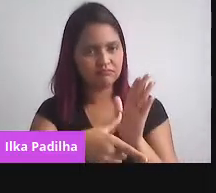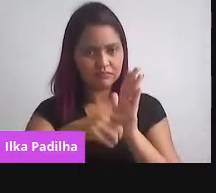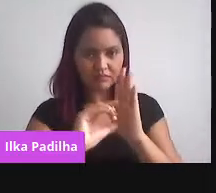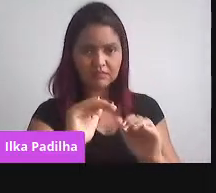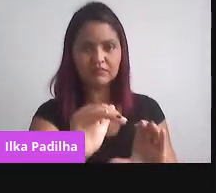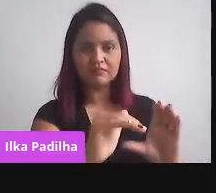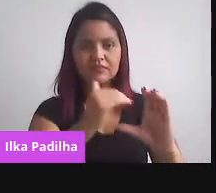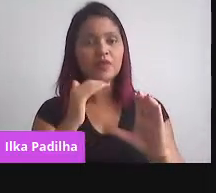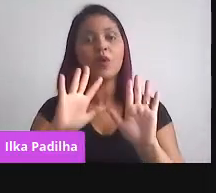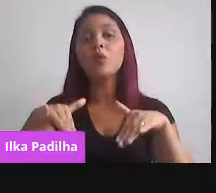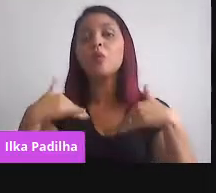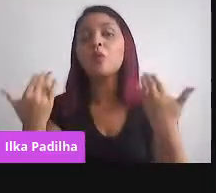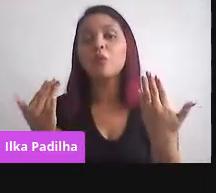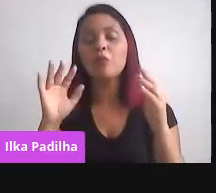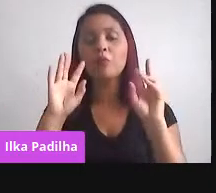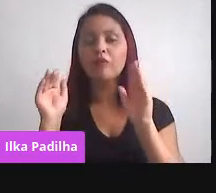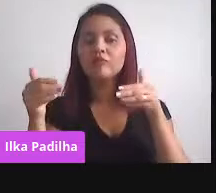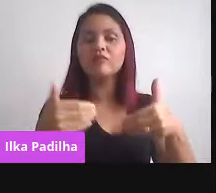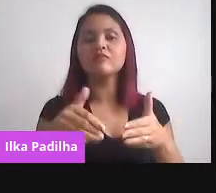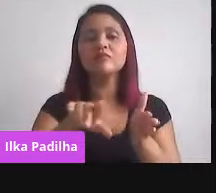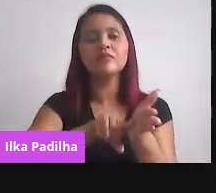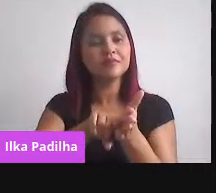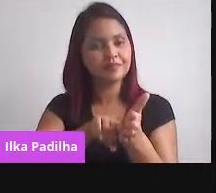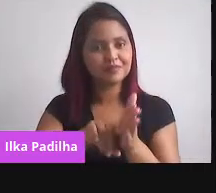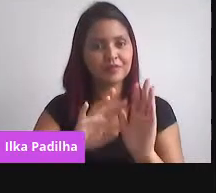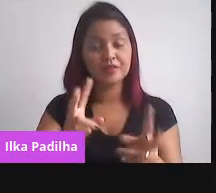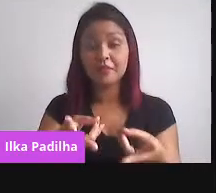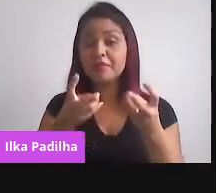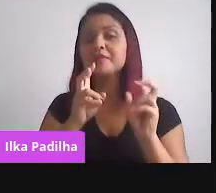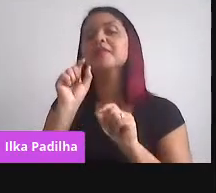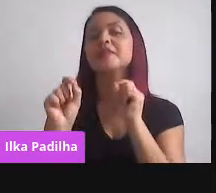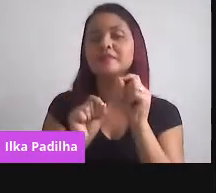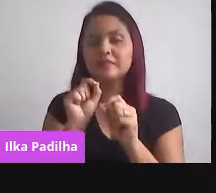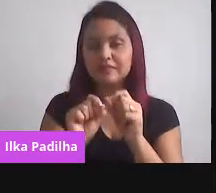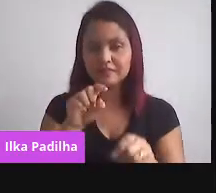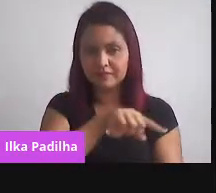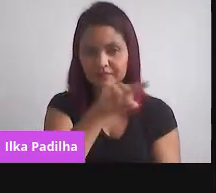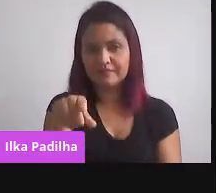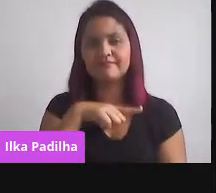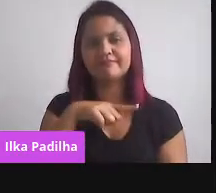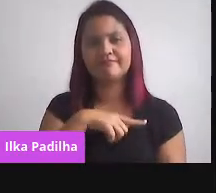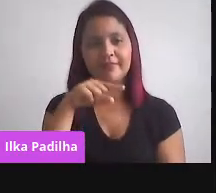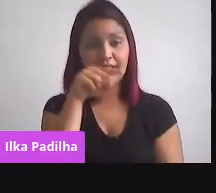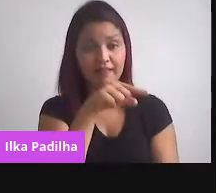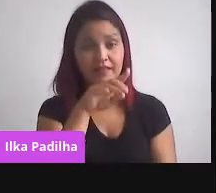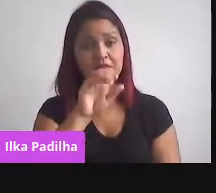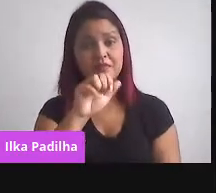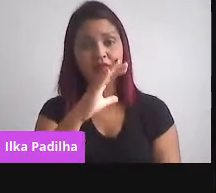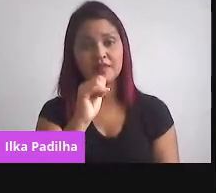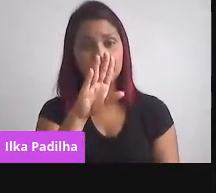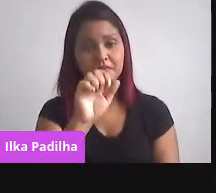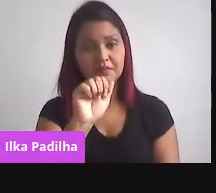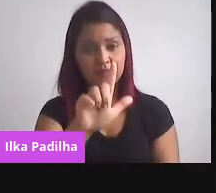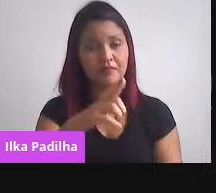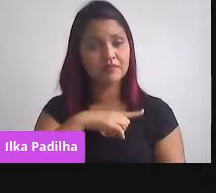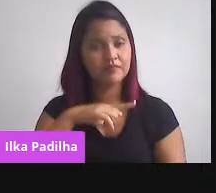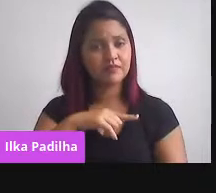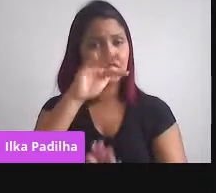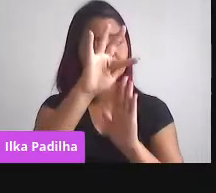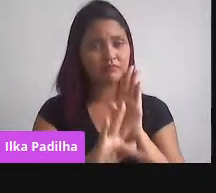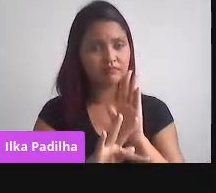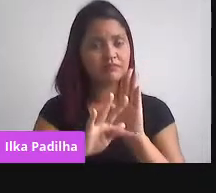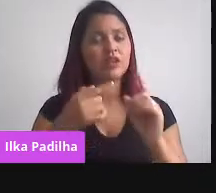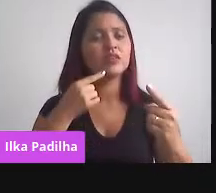linhas. Então, o que a gente vê? Que vocês têm aí, em Bacabal, a linha texto e discurso. E como